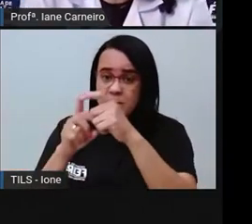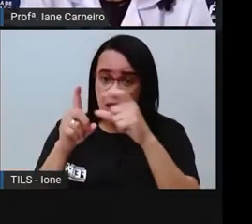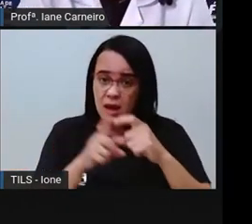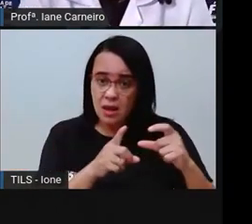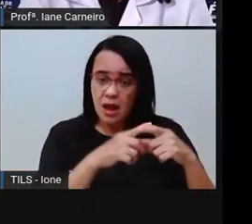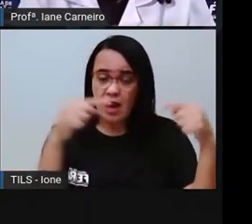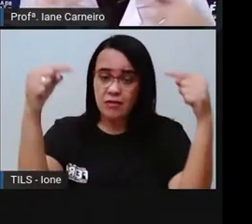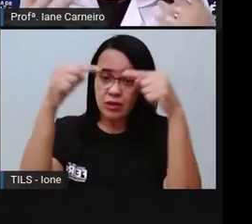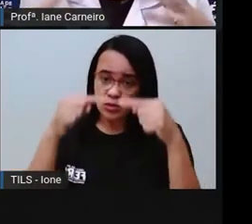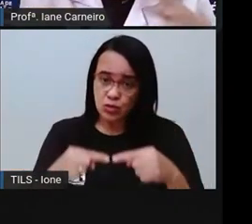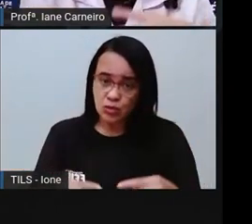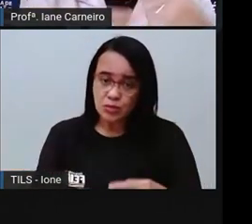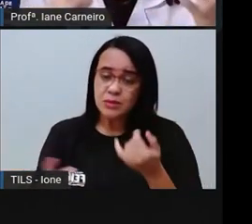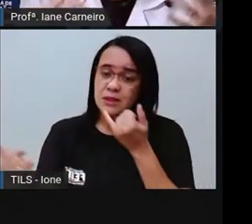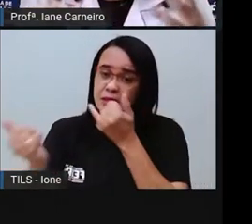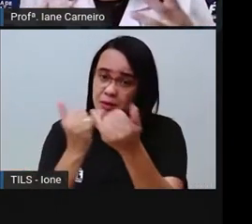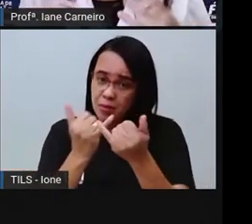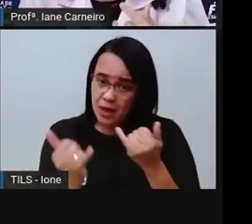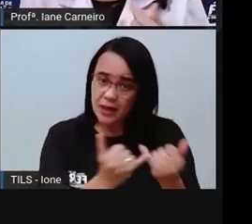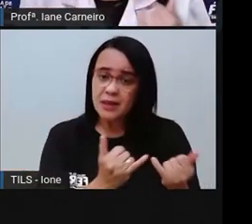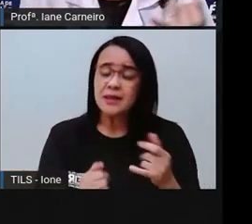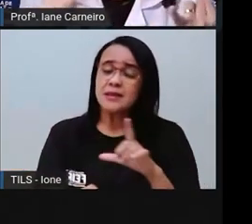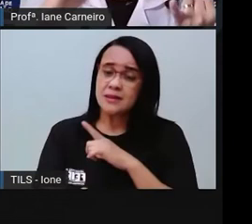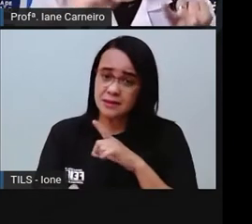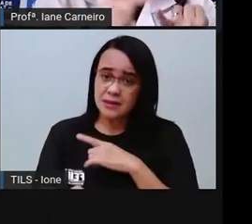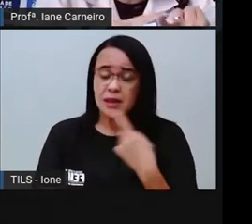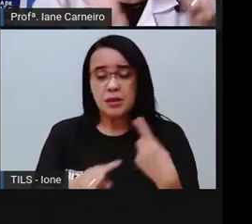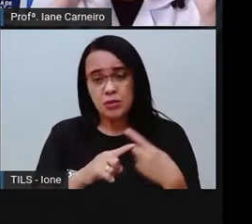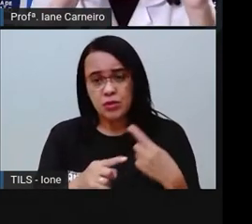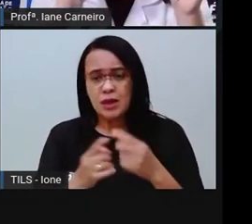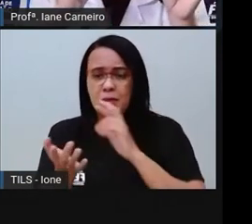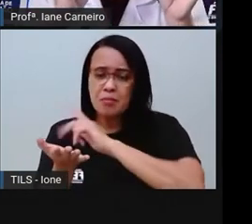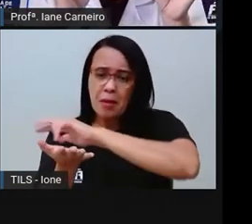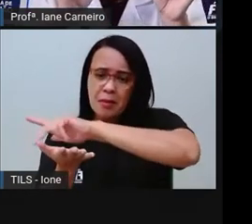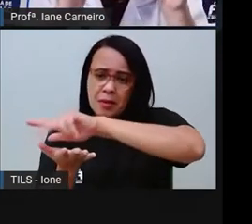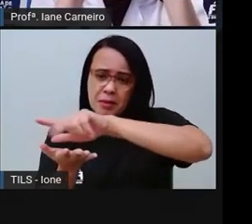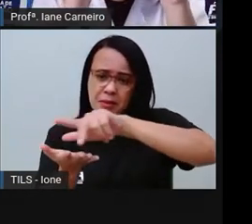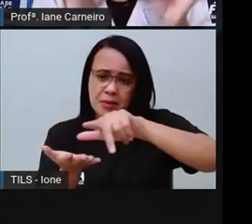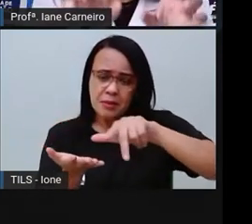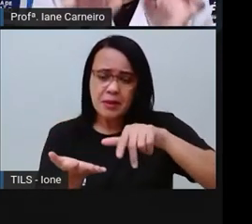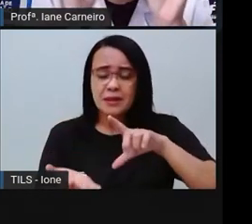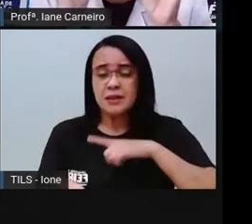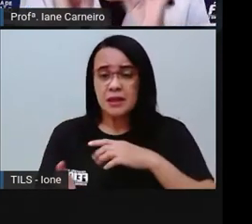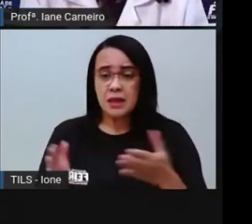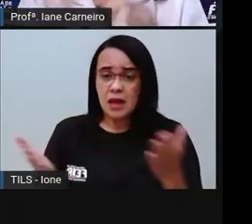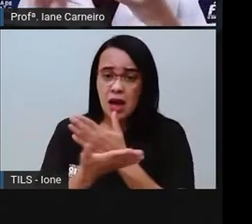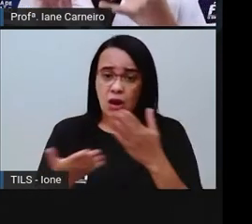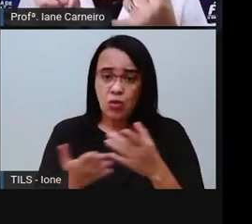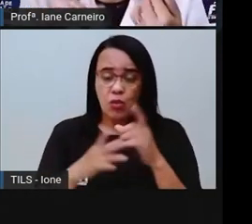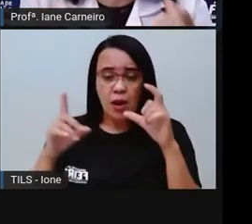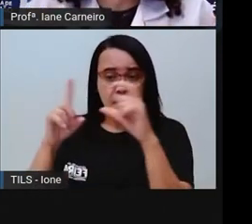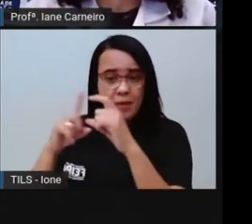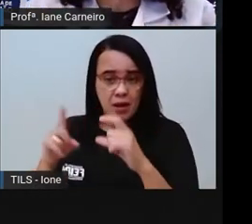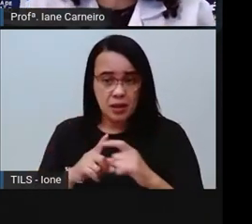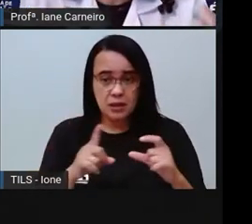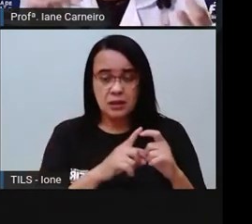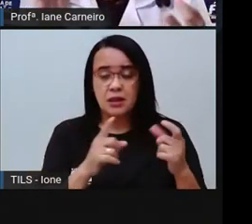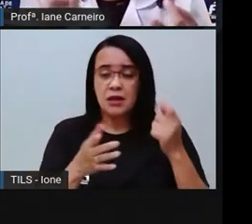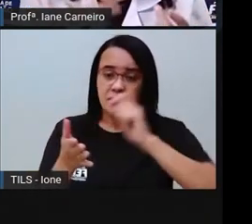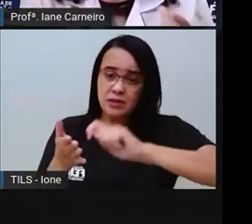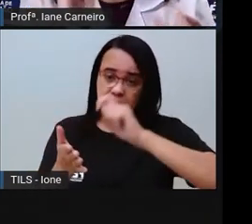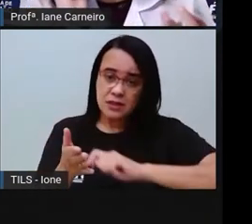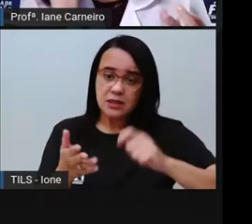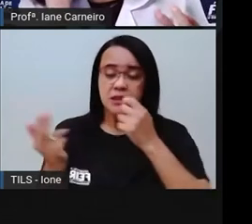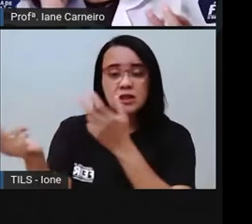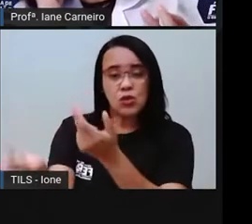isso né então existem diversos tipos de rima que rima que as palavras são escritas do mesmo jeito